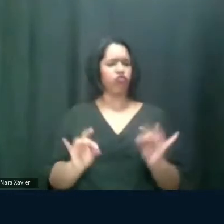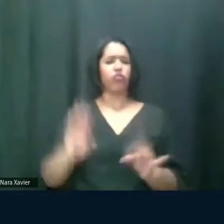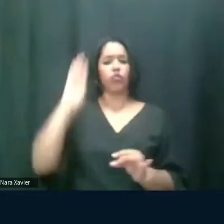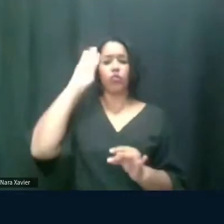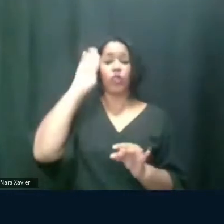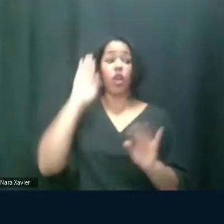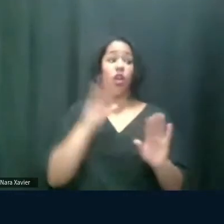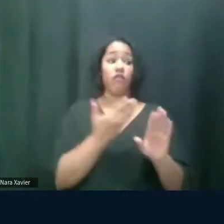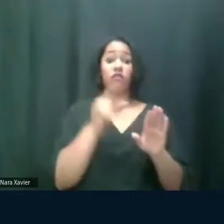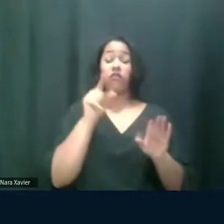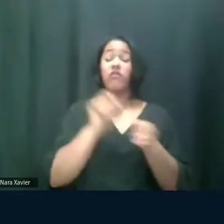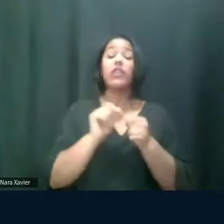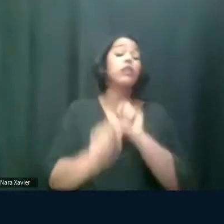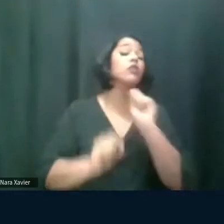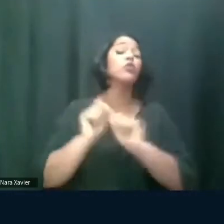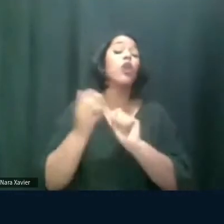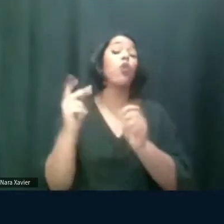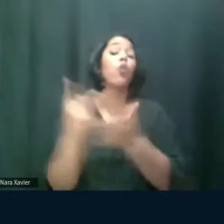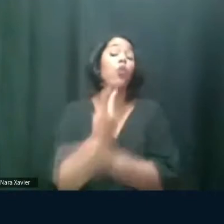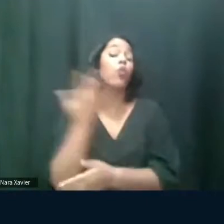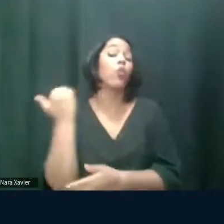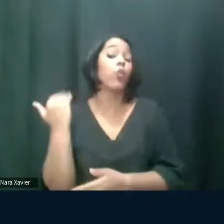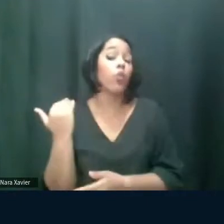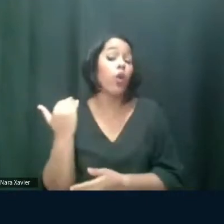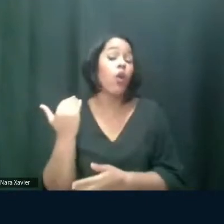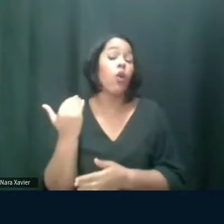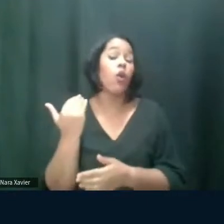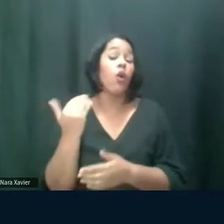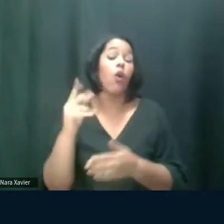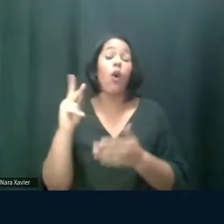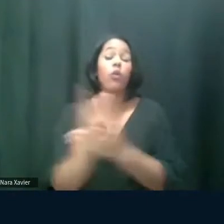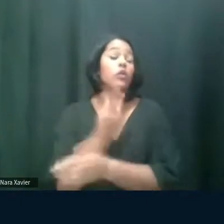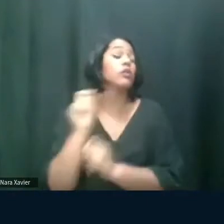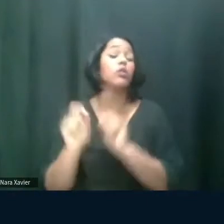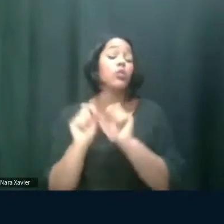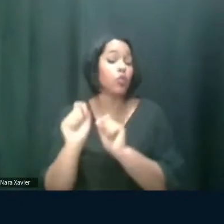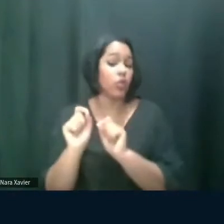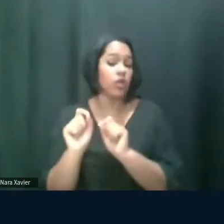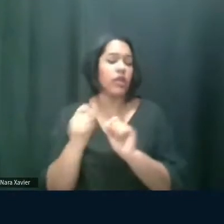que distanciou vocês, às vezes, de um lado mais